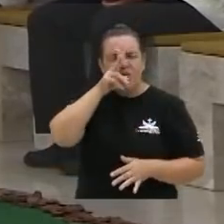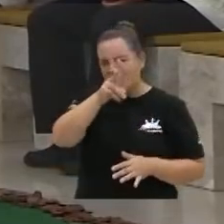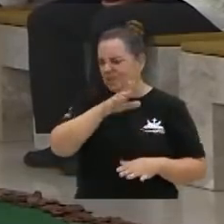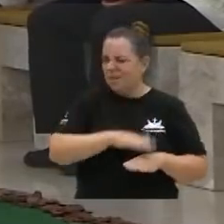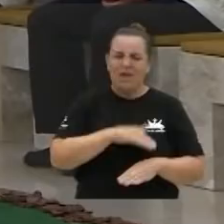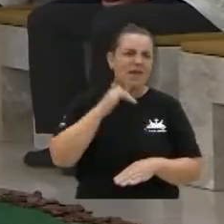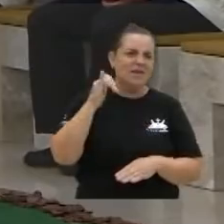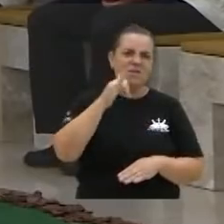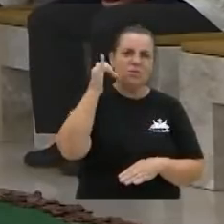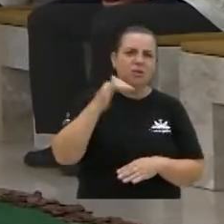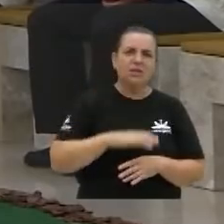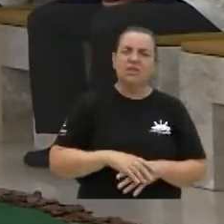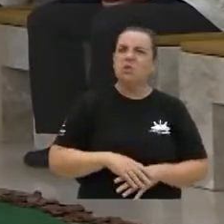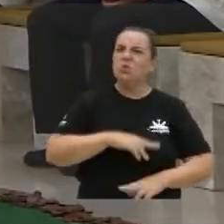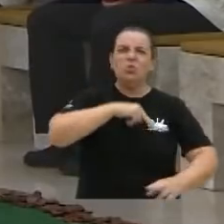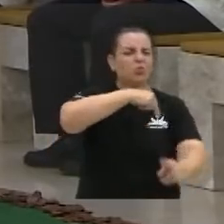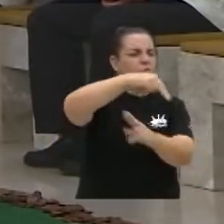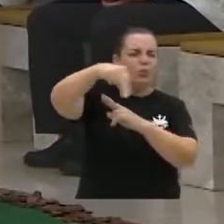do cosmos.